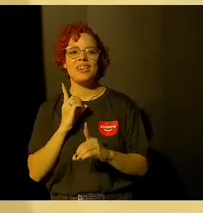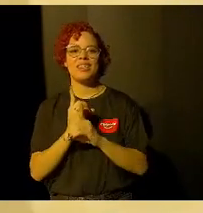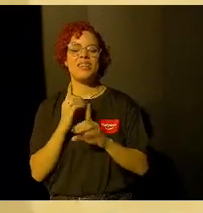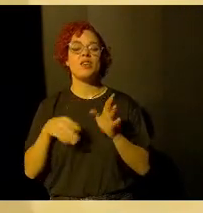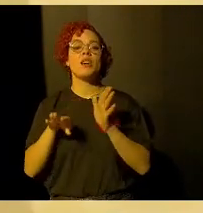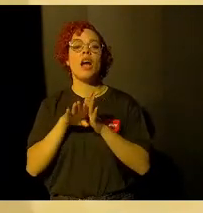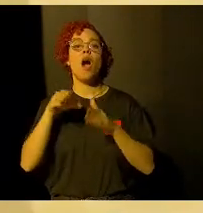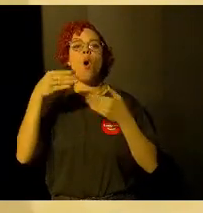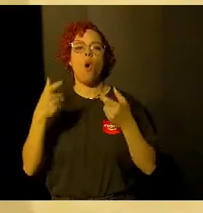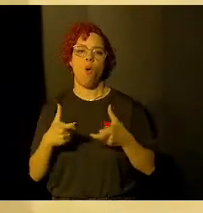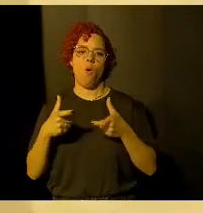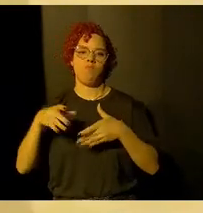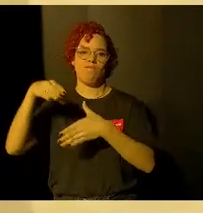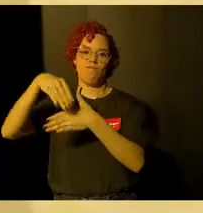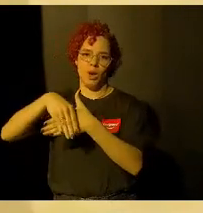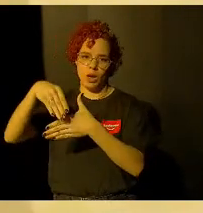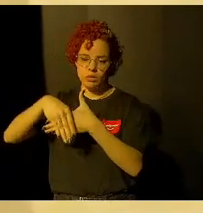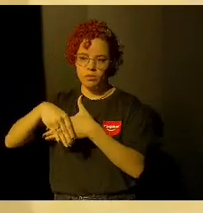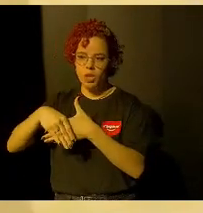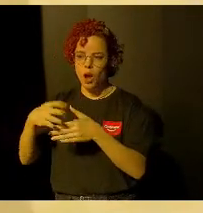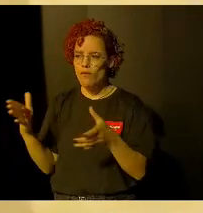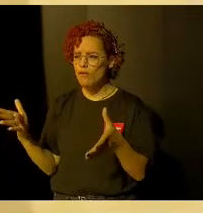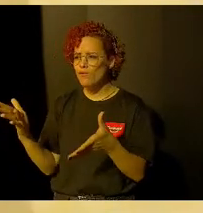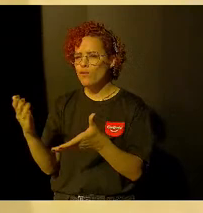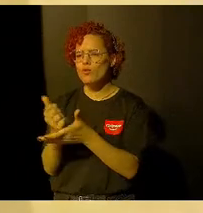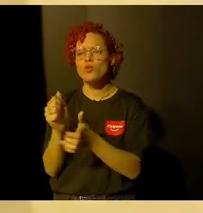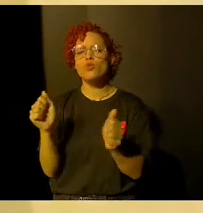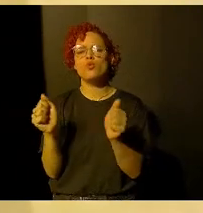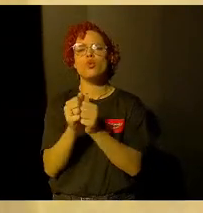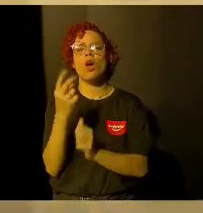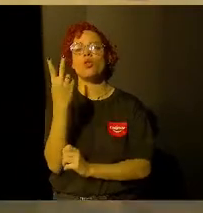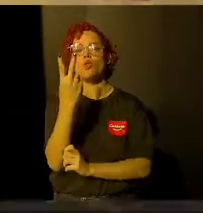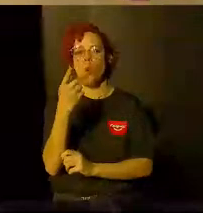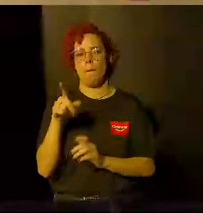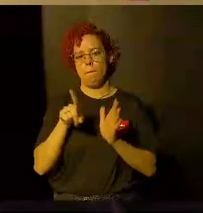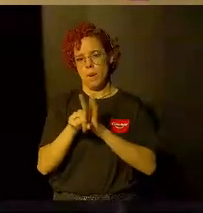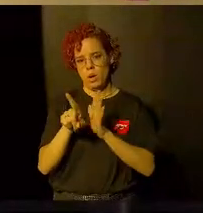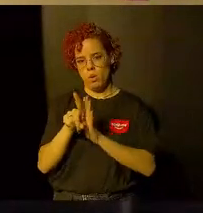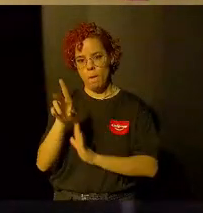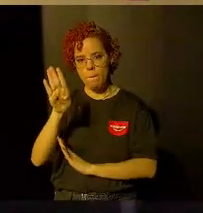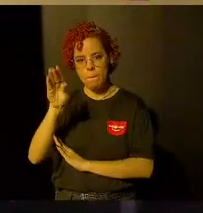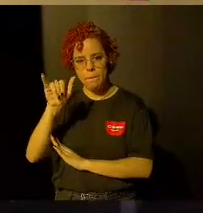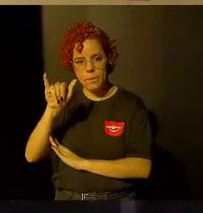editoras eu vou juntar duas perguntas aqui para Bianca